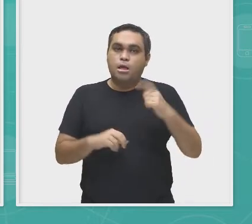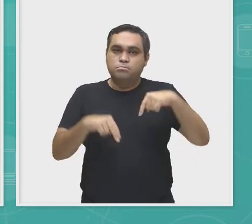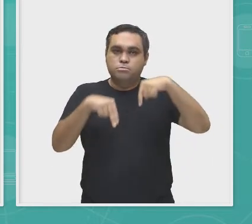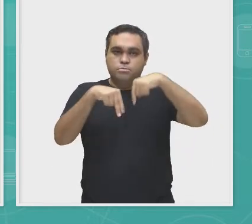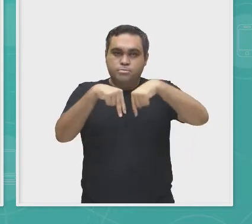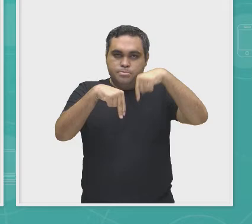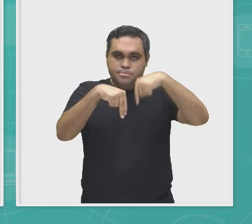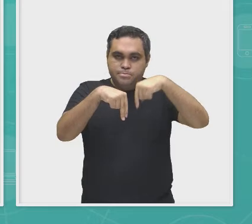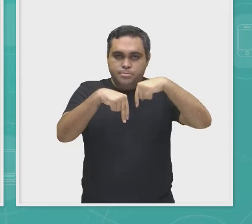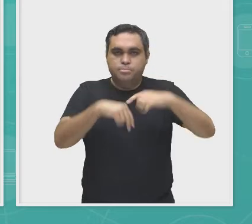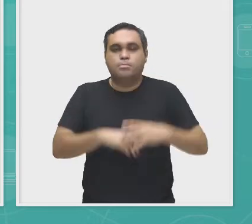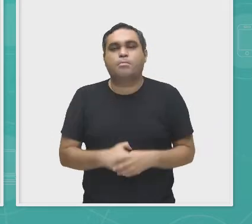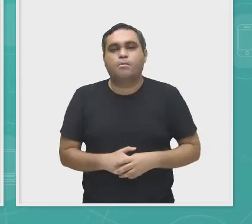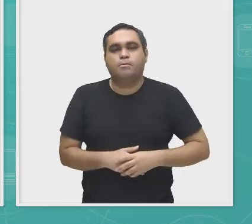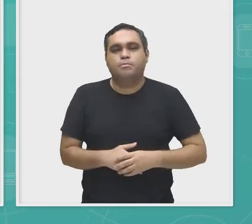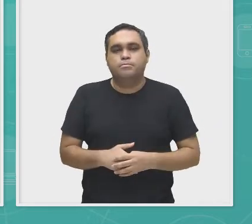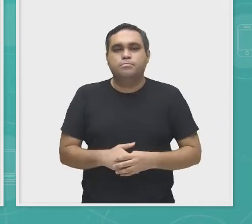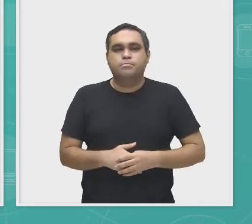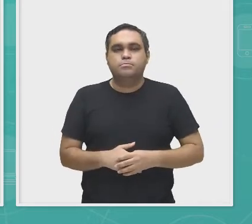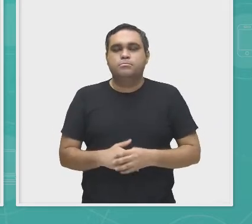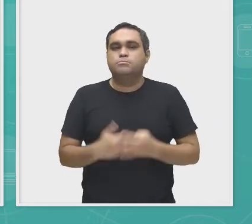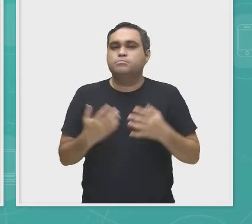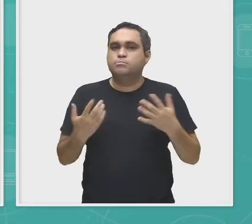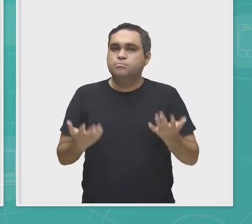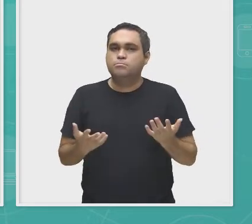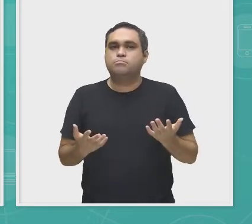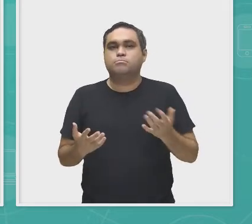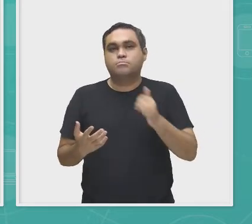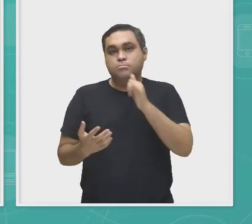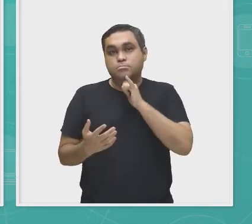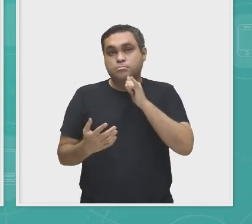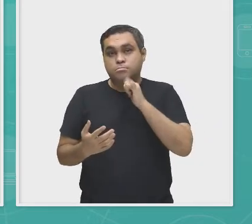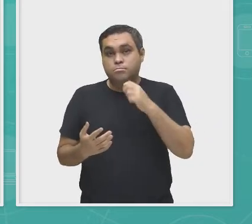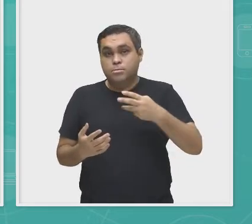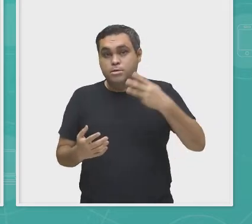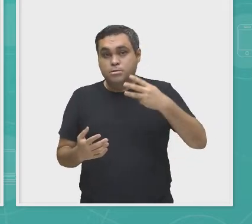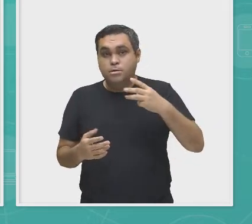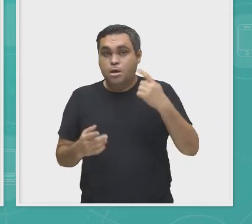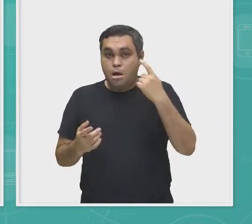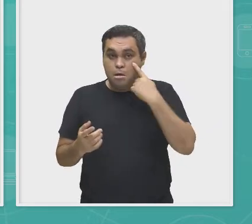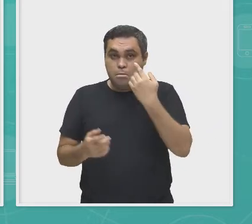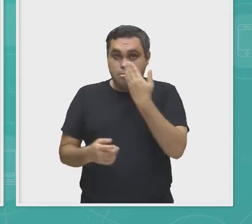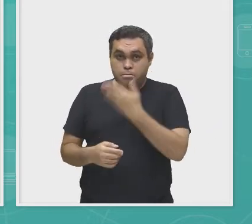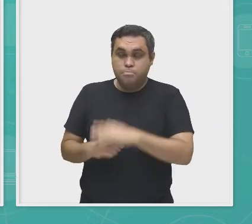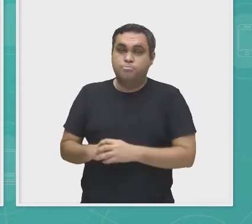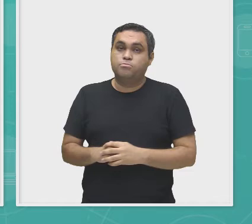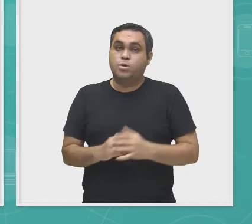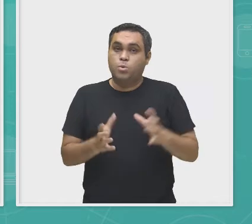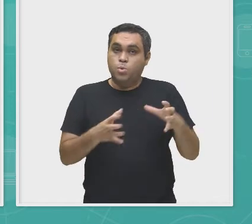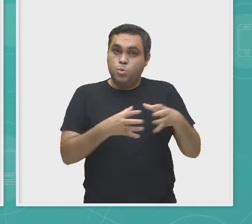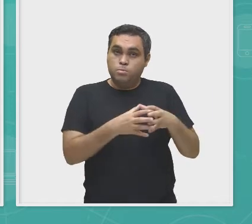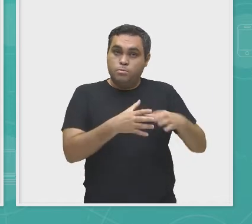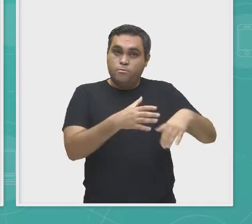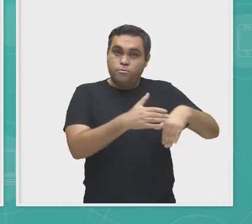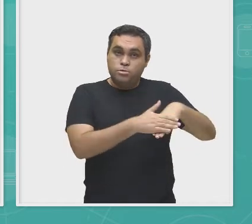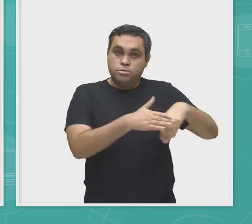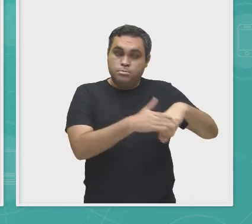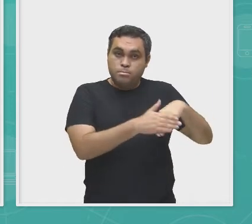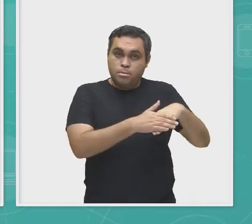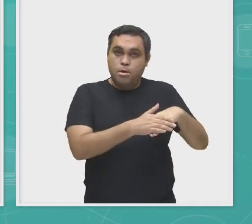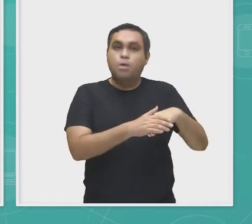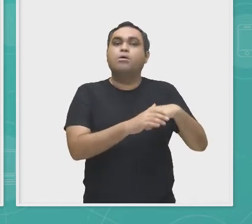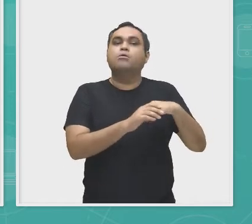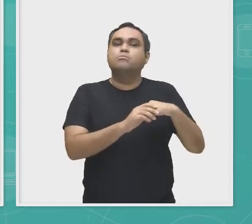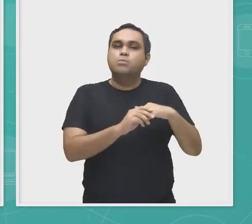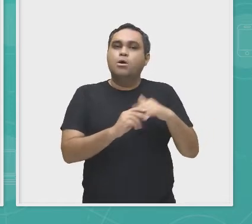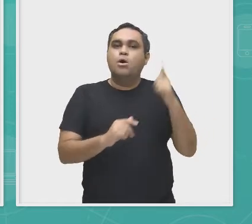inteiros. Então, nesse nosso terceiro exemplo, a gente tem a seguinte situação, ó. Um time de futebol teve o seguinte